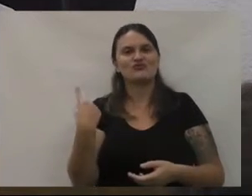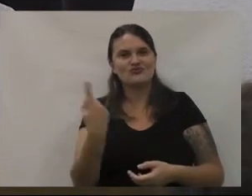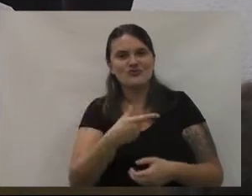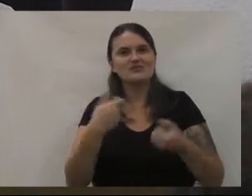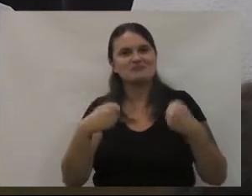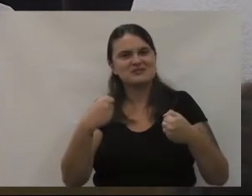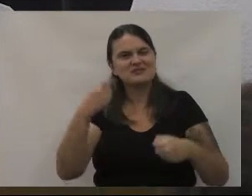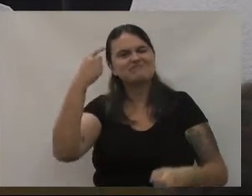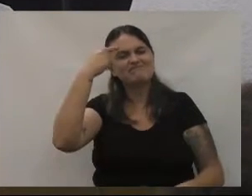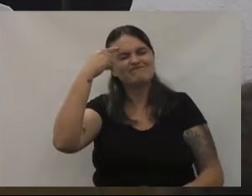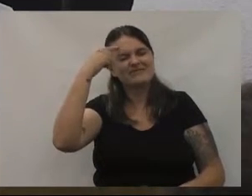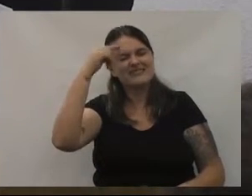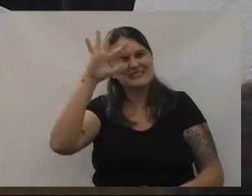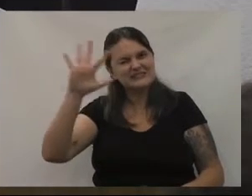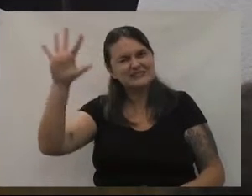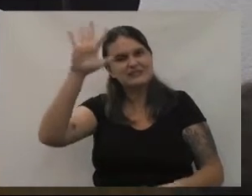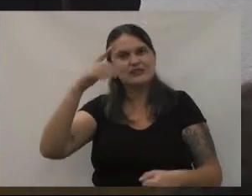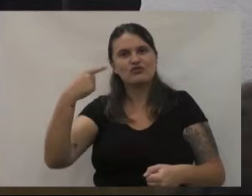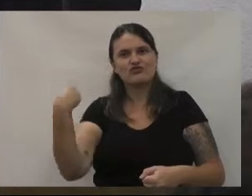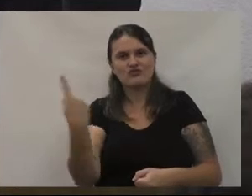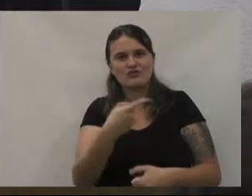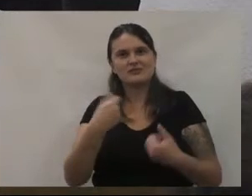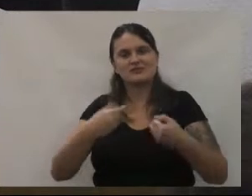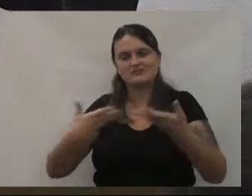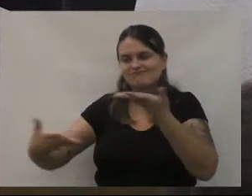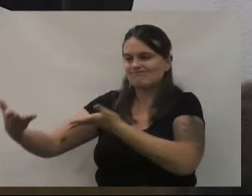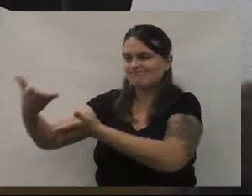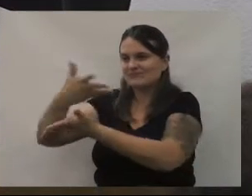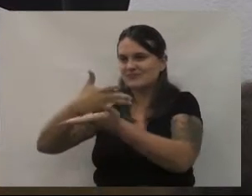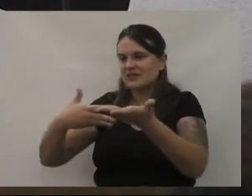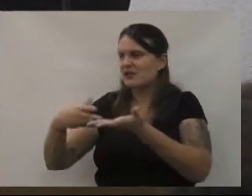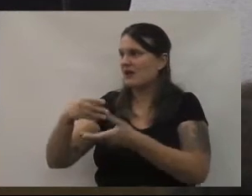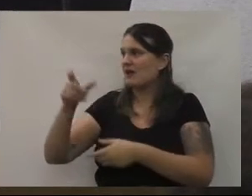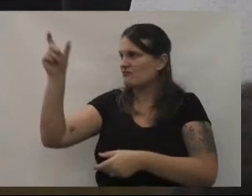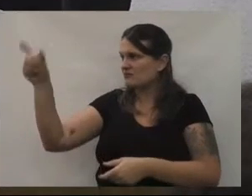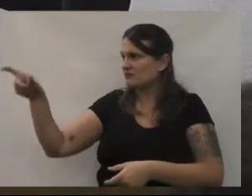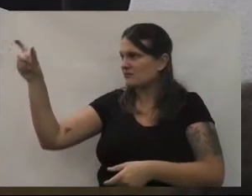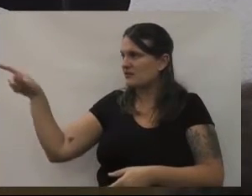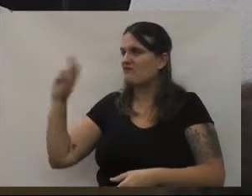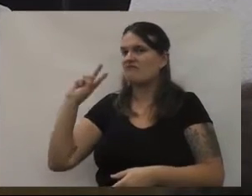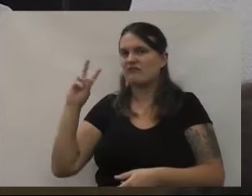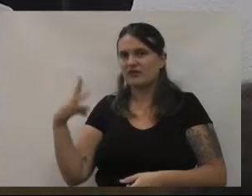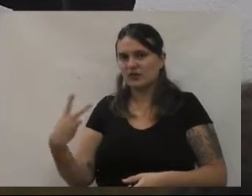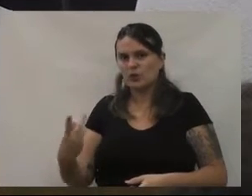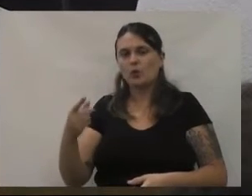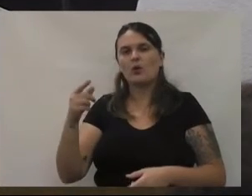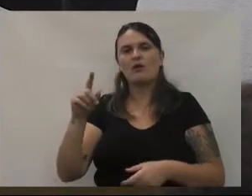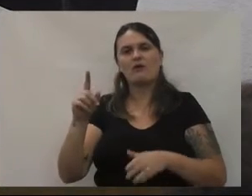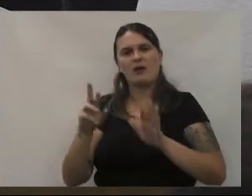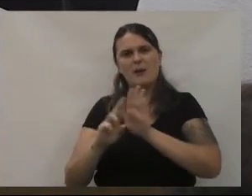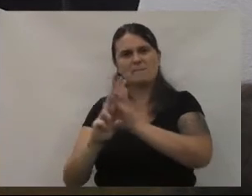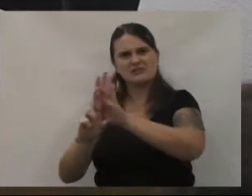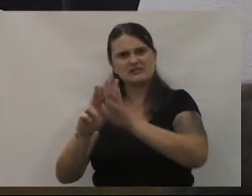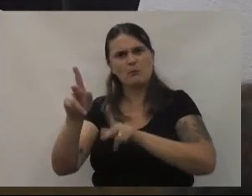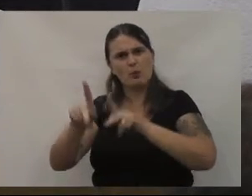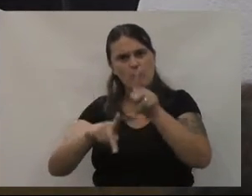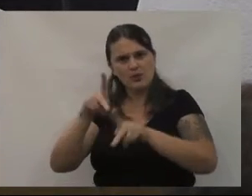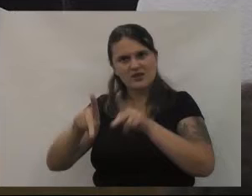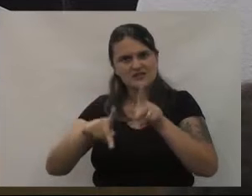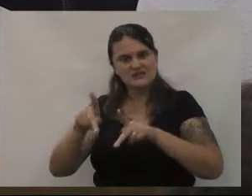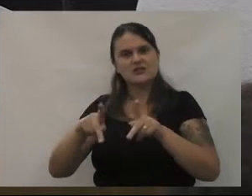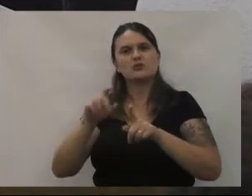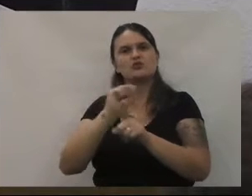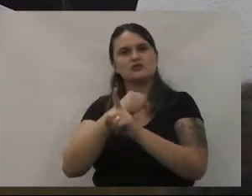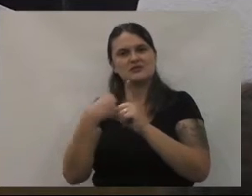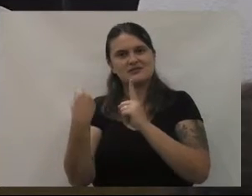que refletir entre nós, vocês que representam, cada um de vocês representam uma grande parcela da